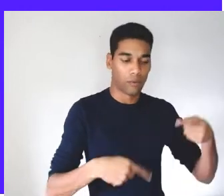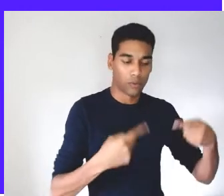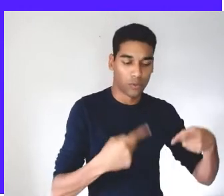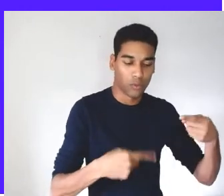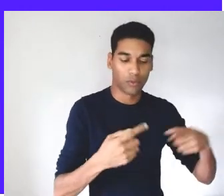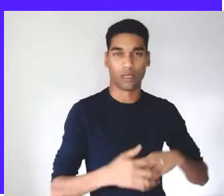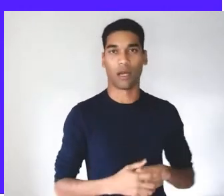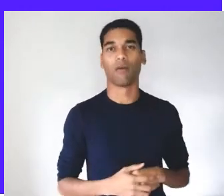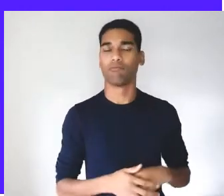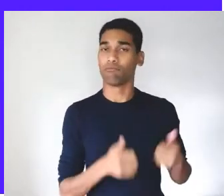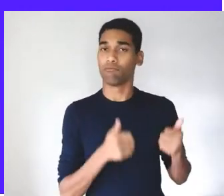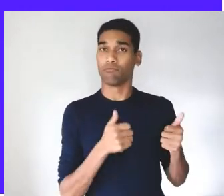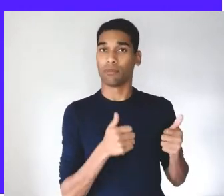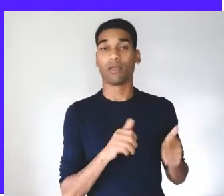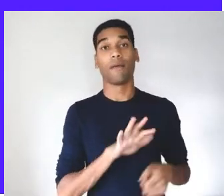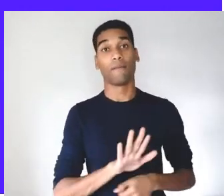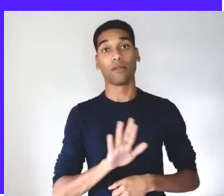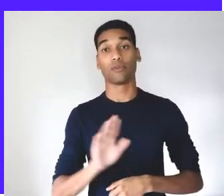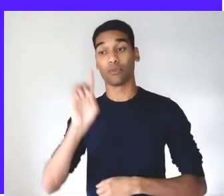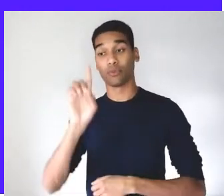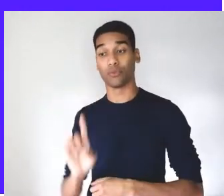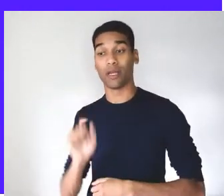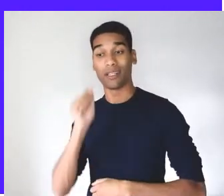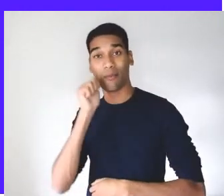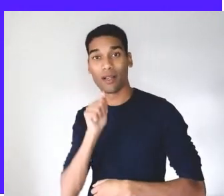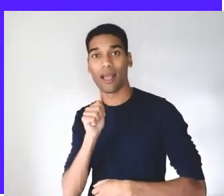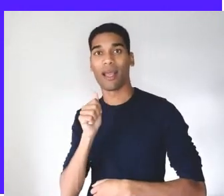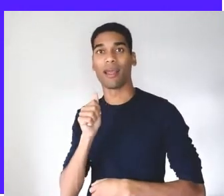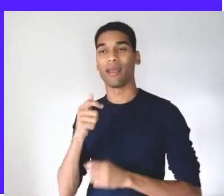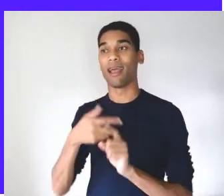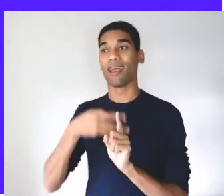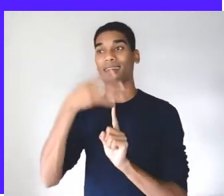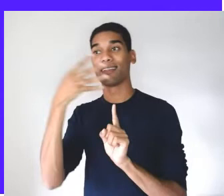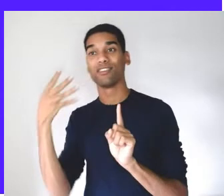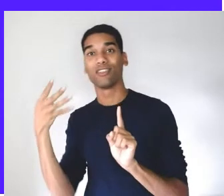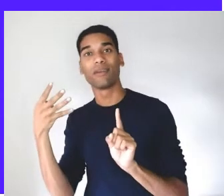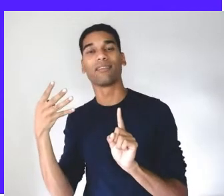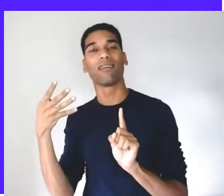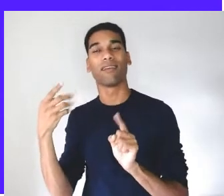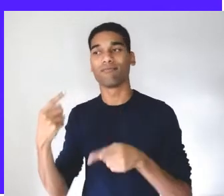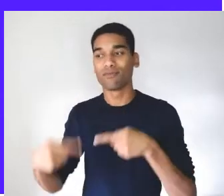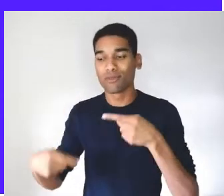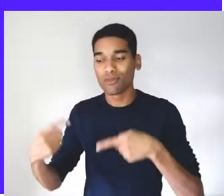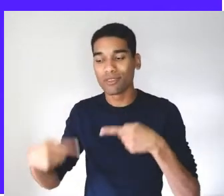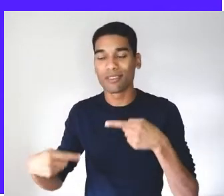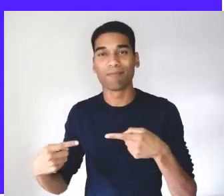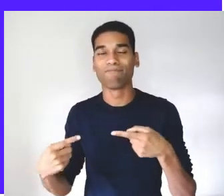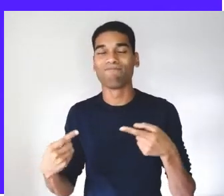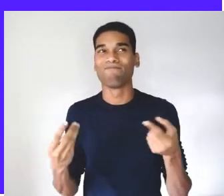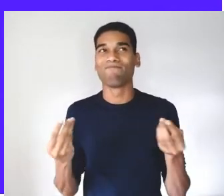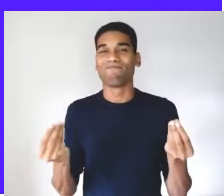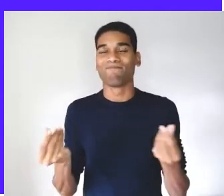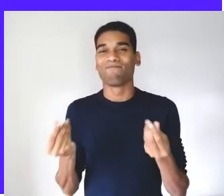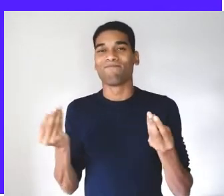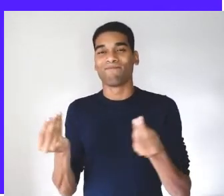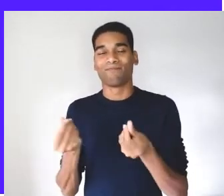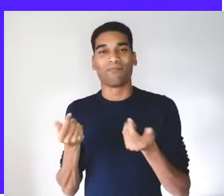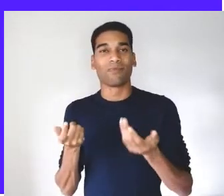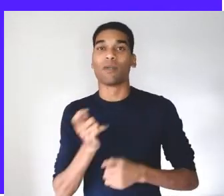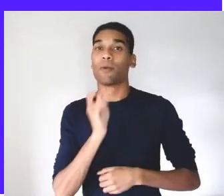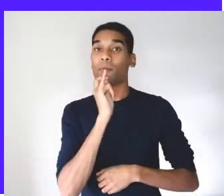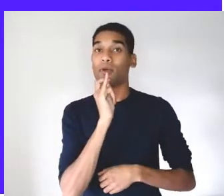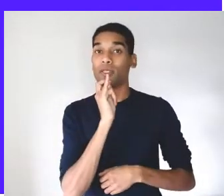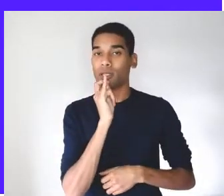a gente fala sobre acesso à educação, a gente tem pautas relevantes sobre isso, sobre nome social nas escolas, né?